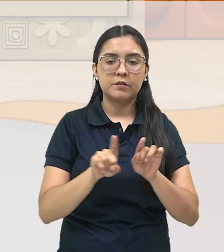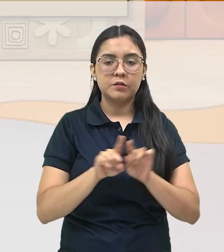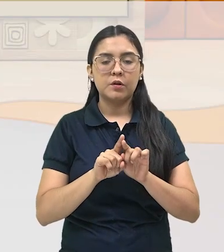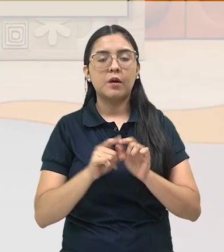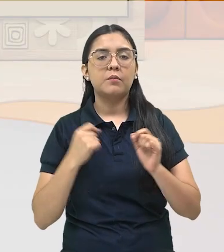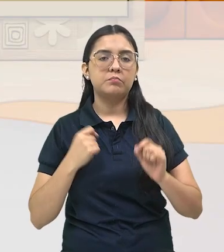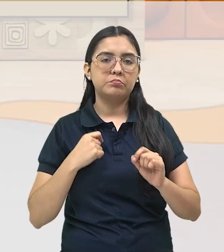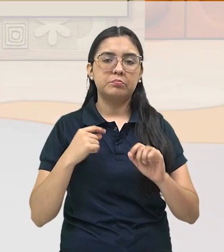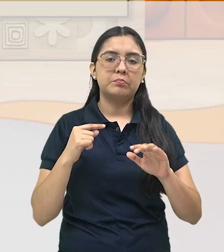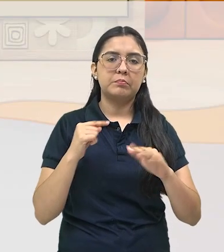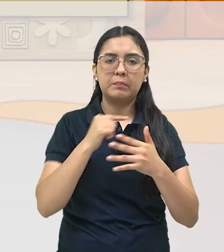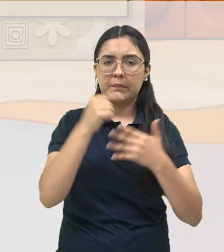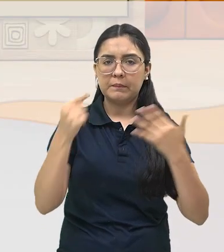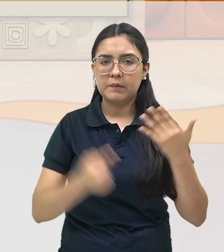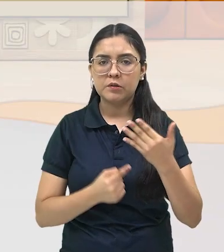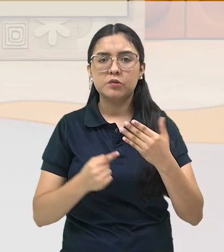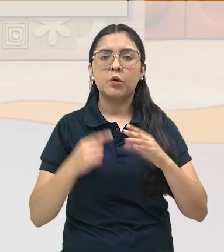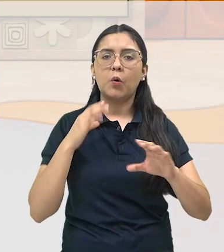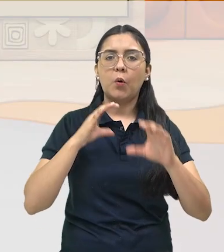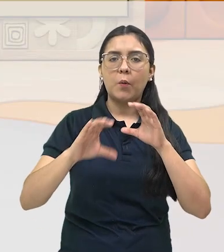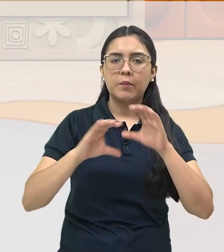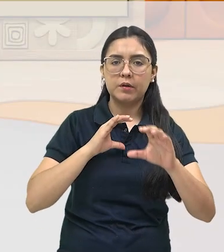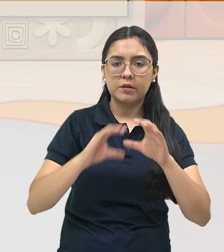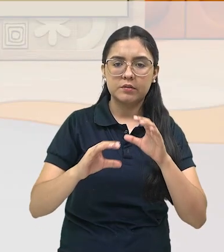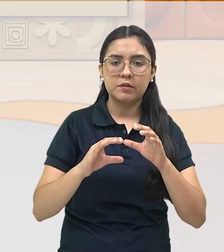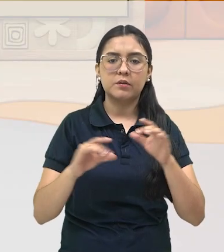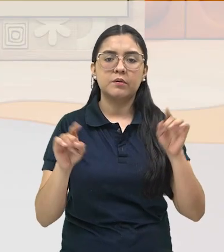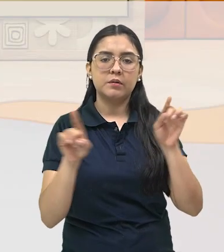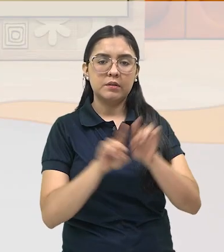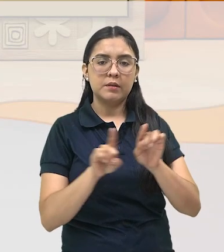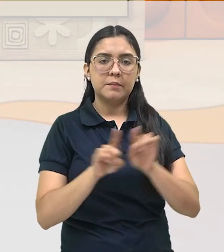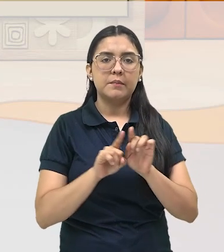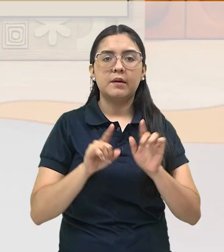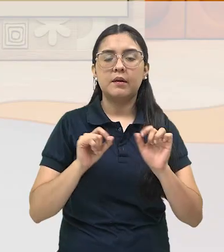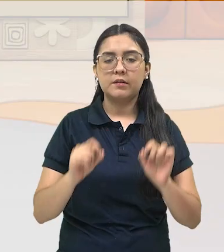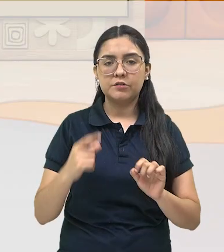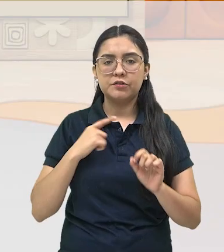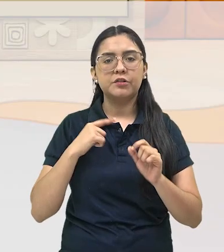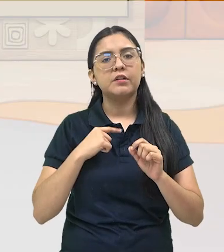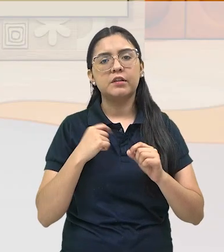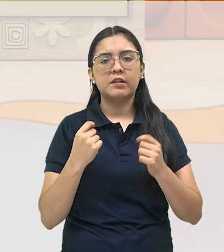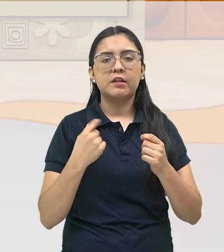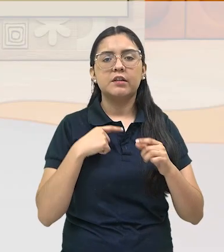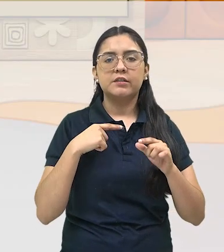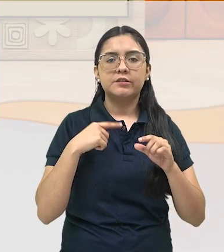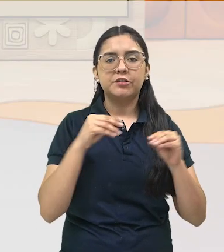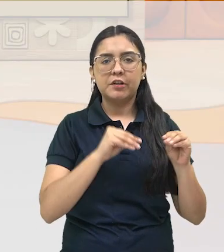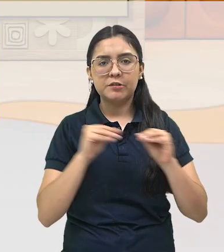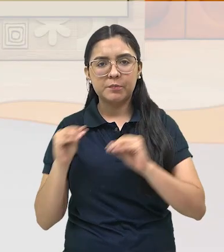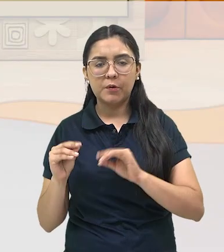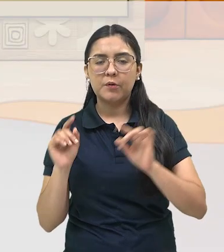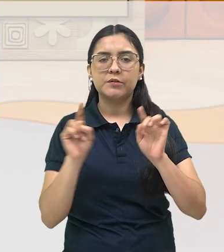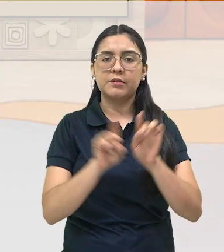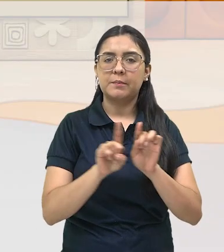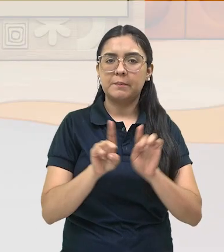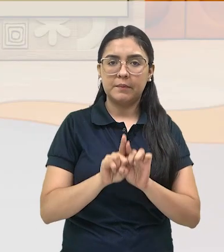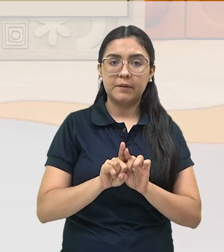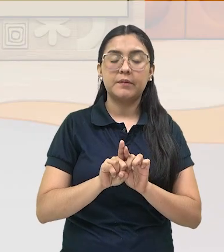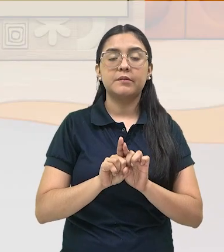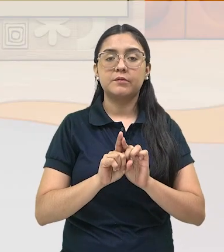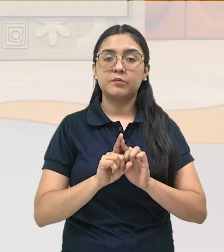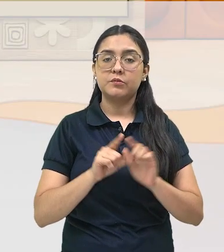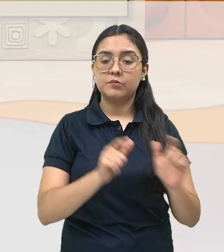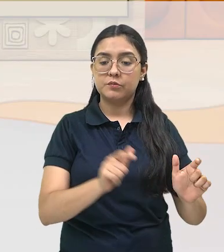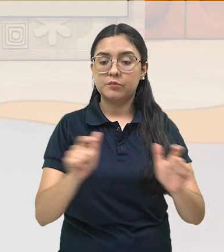e dos meios de comunicação. Quanto mais os meios de transporte eles vão evoluindo, quanto mais os meios de comunicação eles vão evoluindo, mais